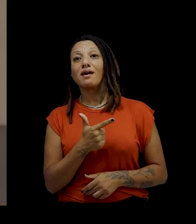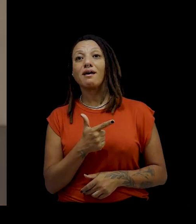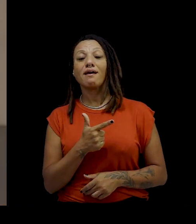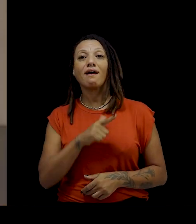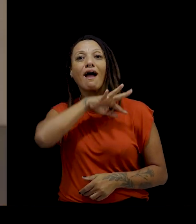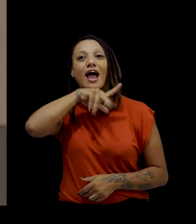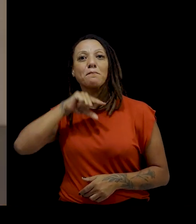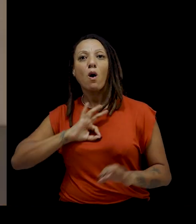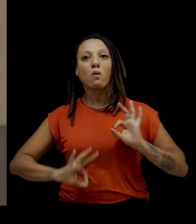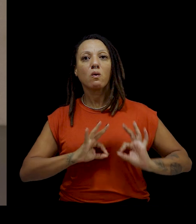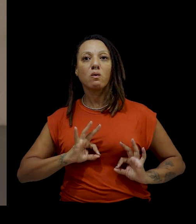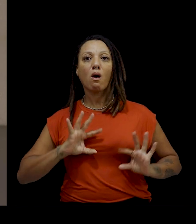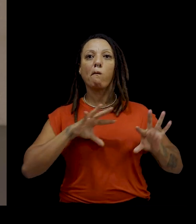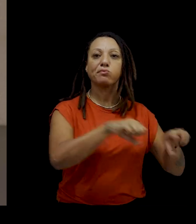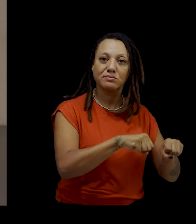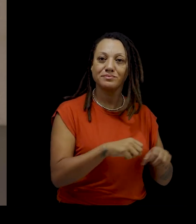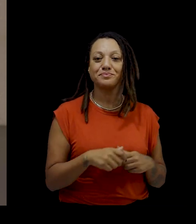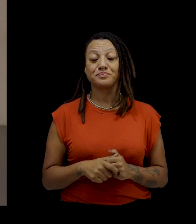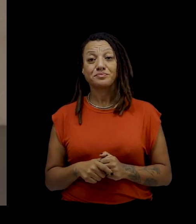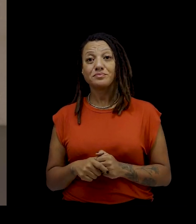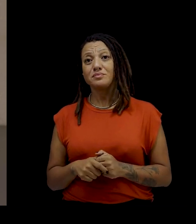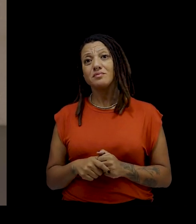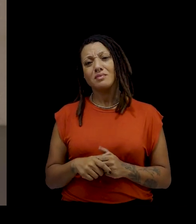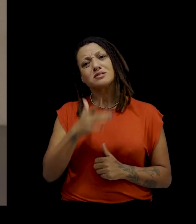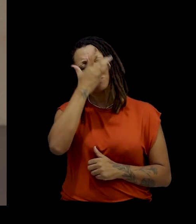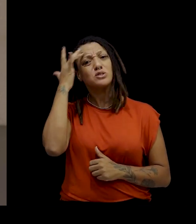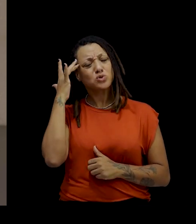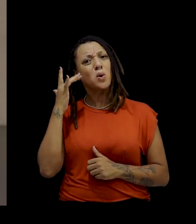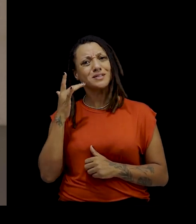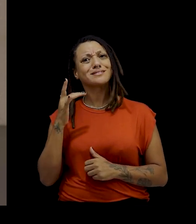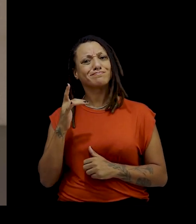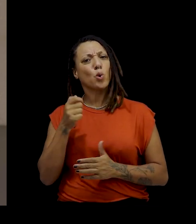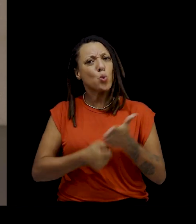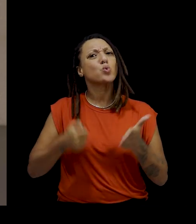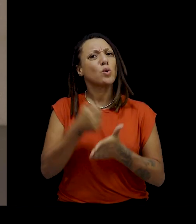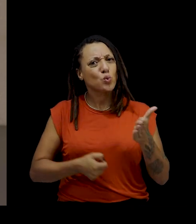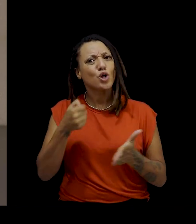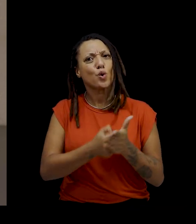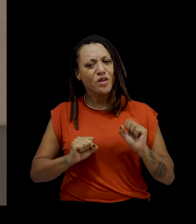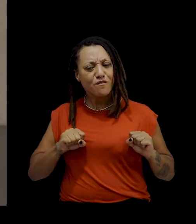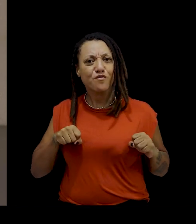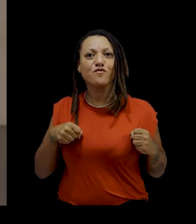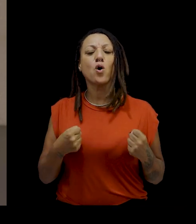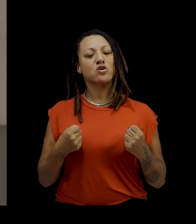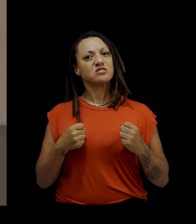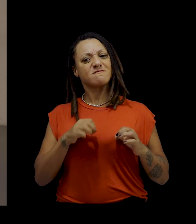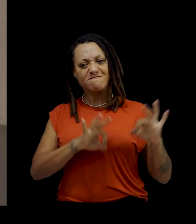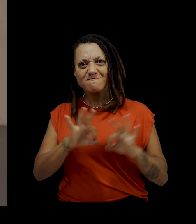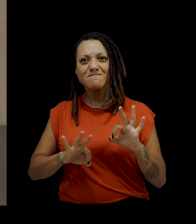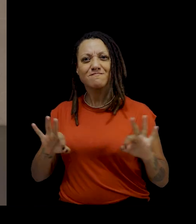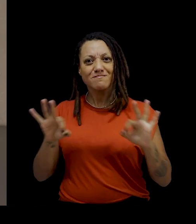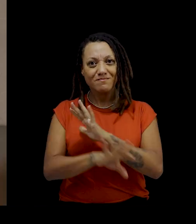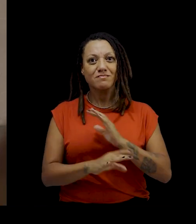as pessoas estão organizadas e com muita luta e força para fazer um contraponto,